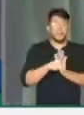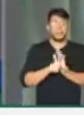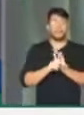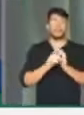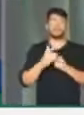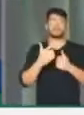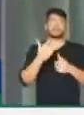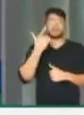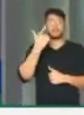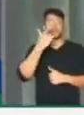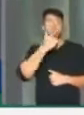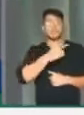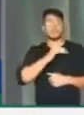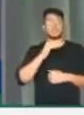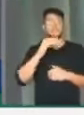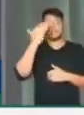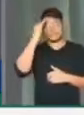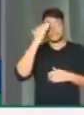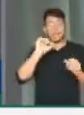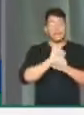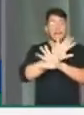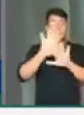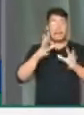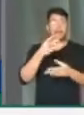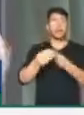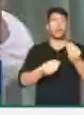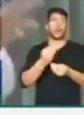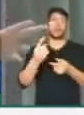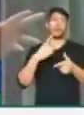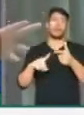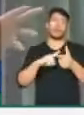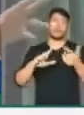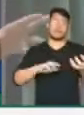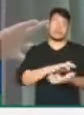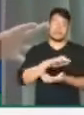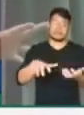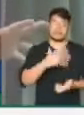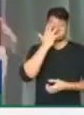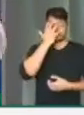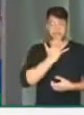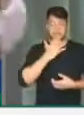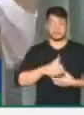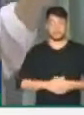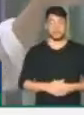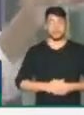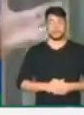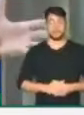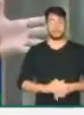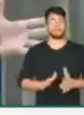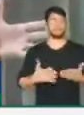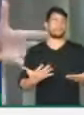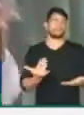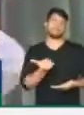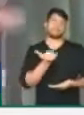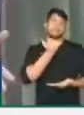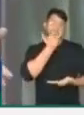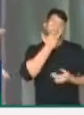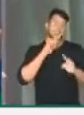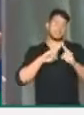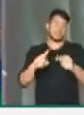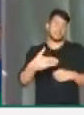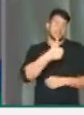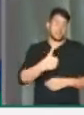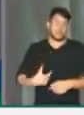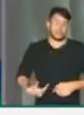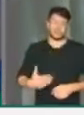e à profundidade dessa crise. Portanto, não consigo ver que esse governo comande nenhum processo de